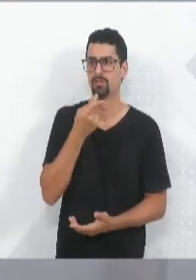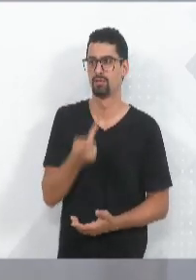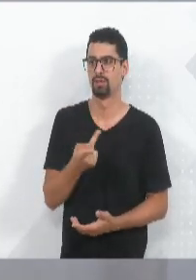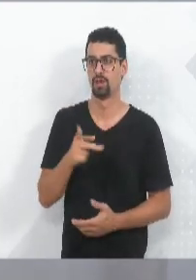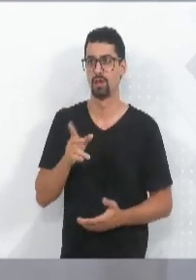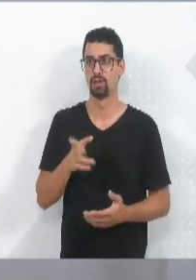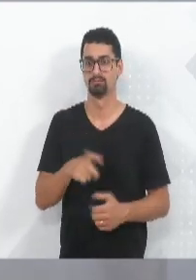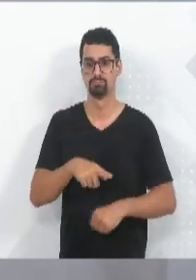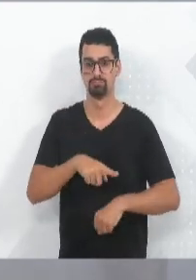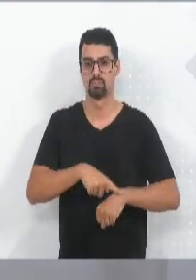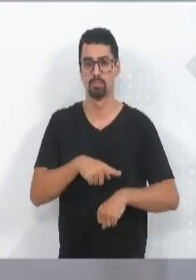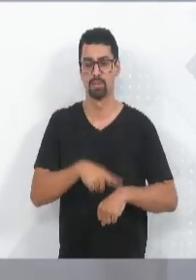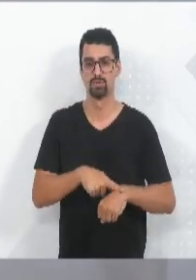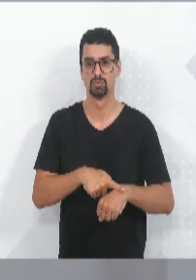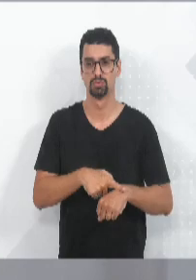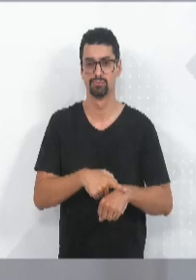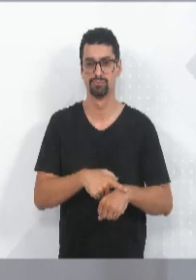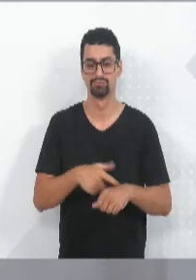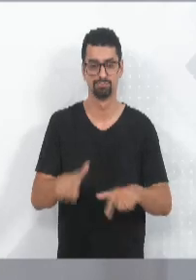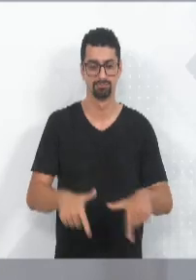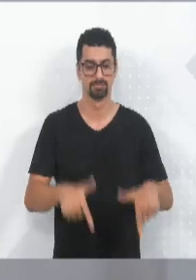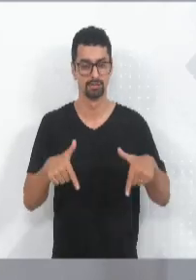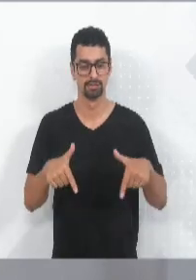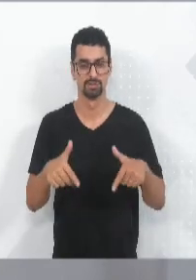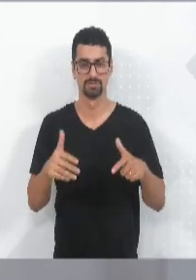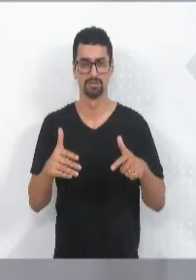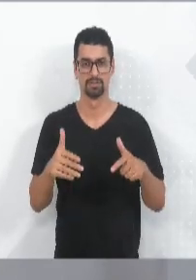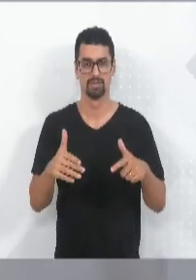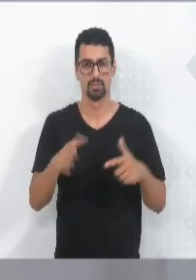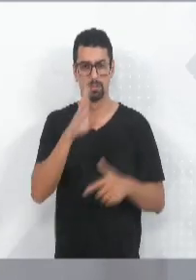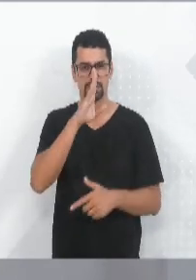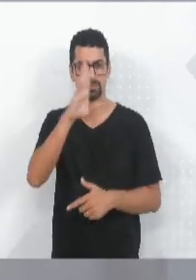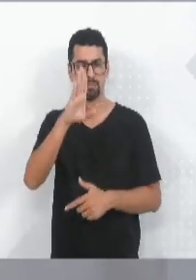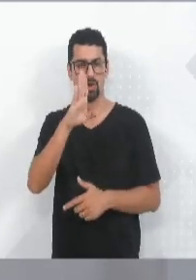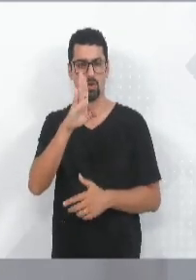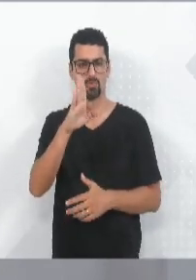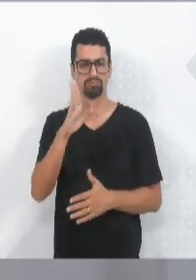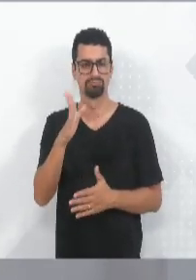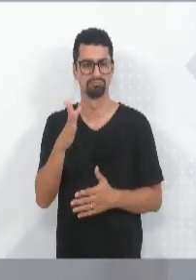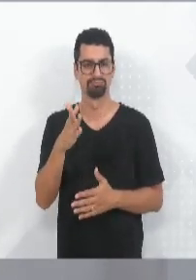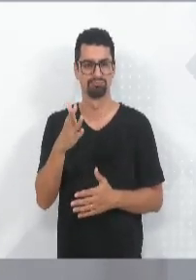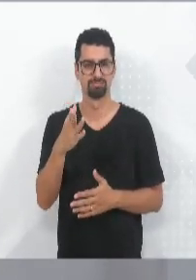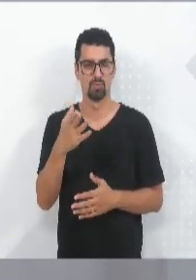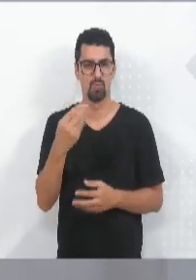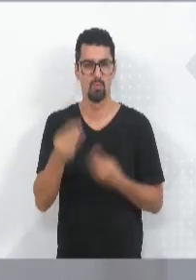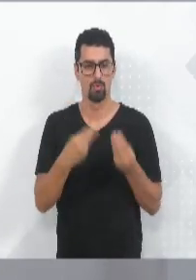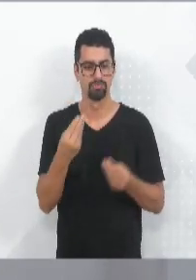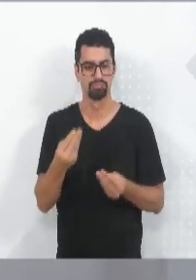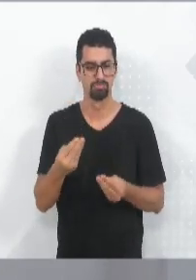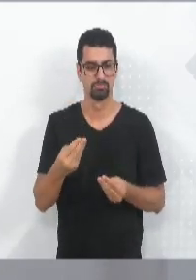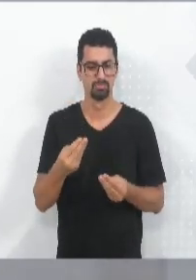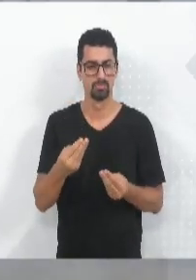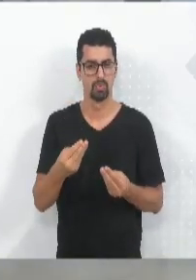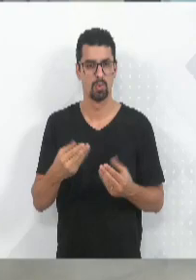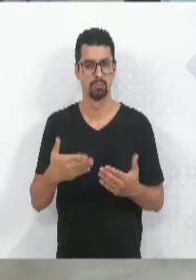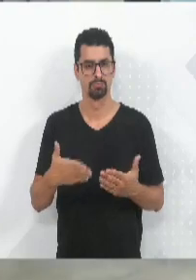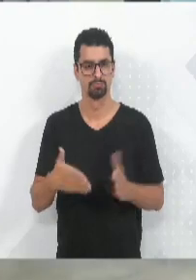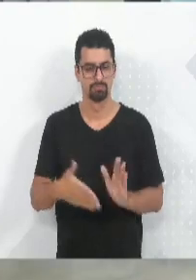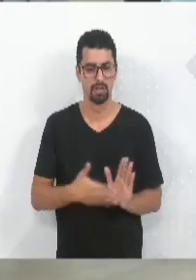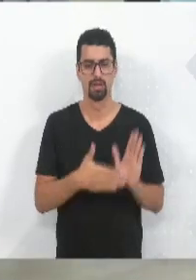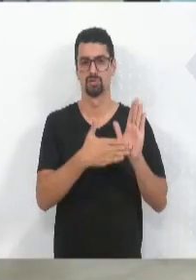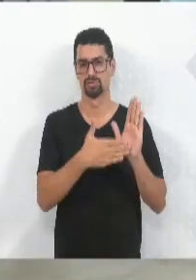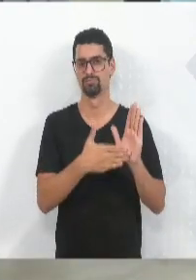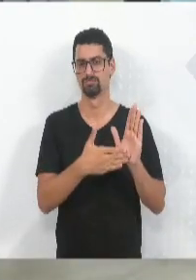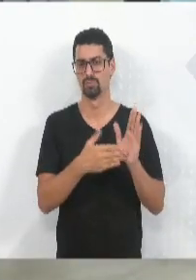comenda ela é um dos maiores títulos aqui né emitidos pela câmara de vereadores conforme o presidente Vereador